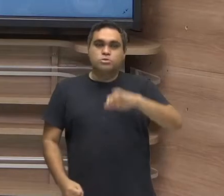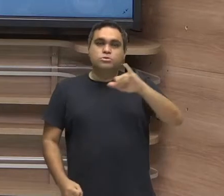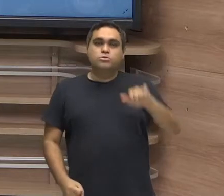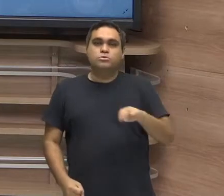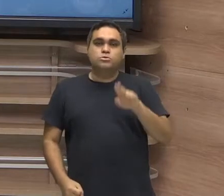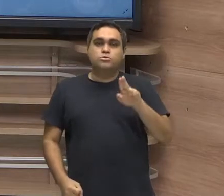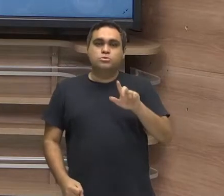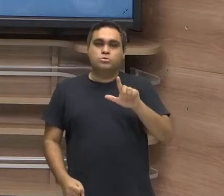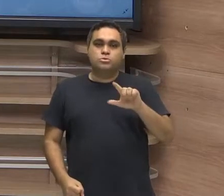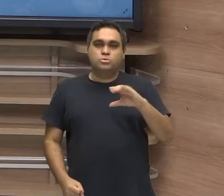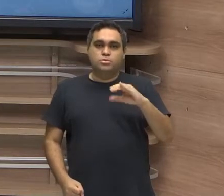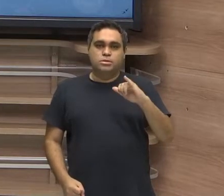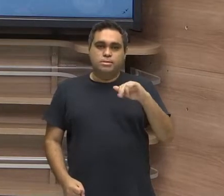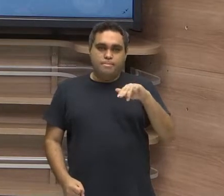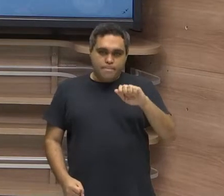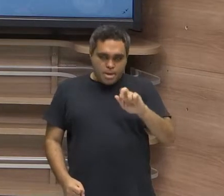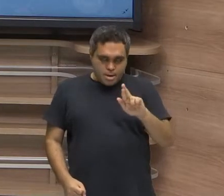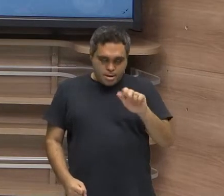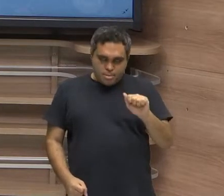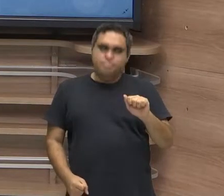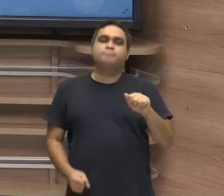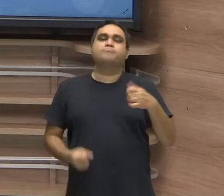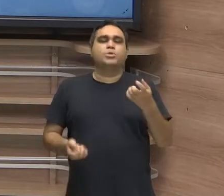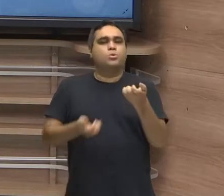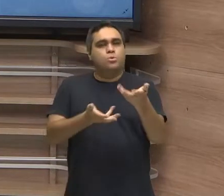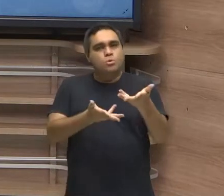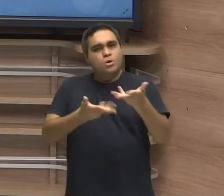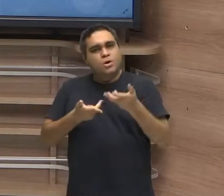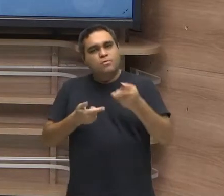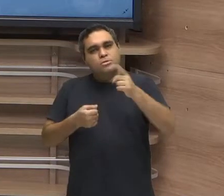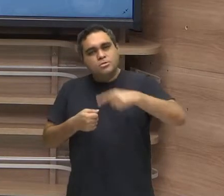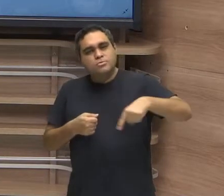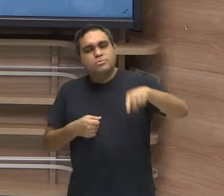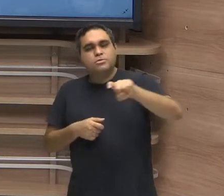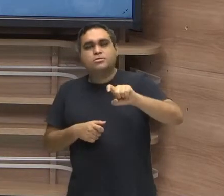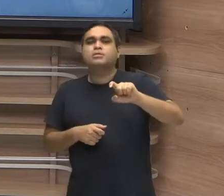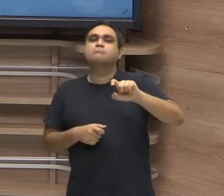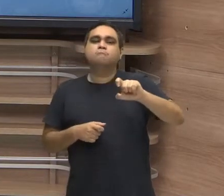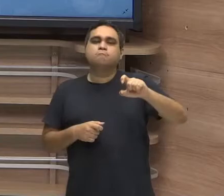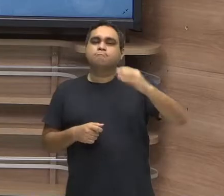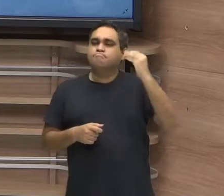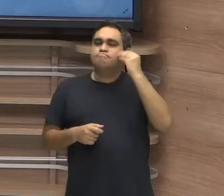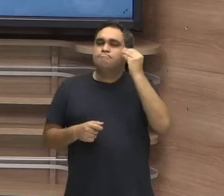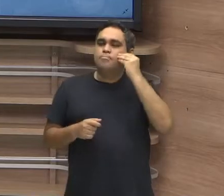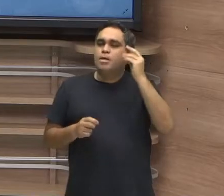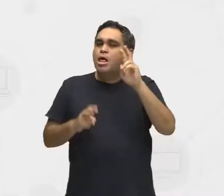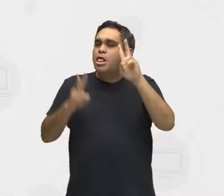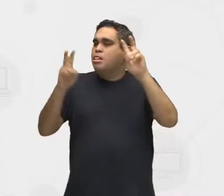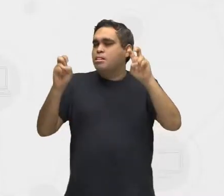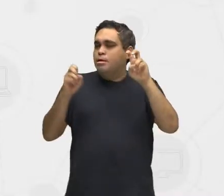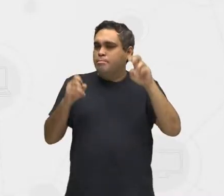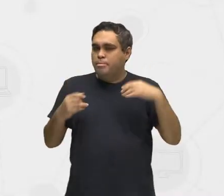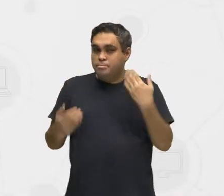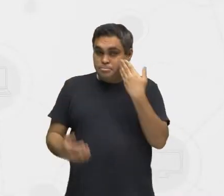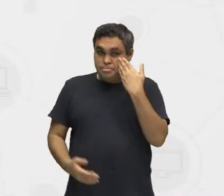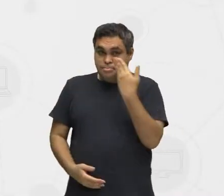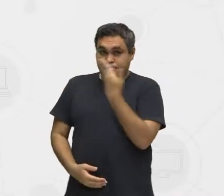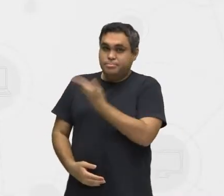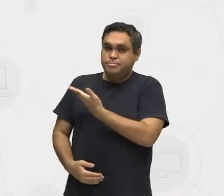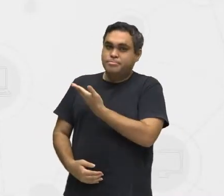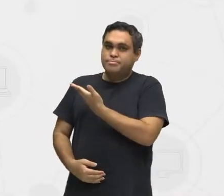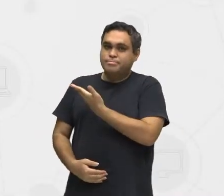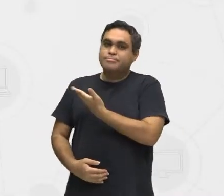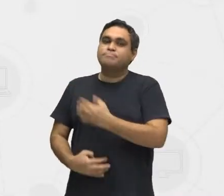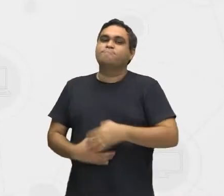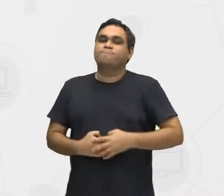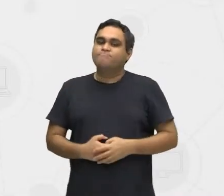Jucimara Brito e convido todos vocês a verificar qual será a nossa aula de hoje. Muito bem,